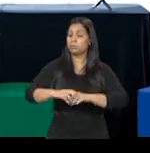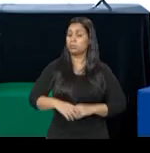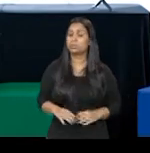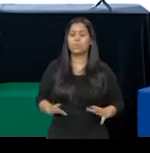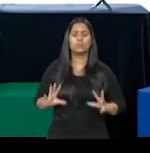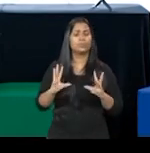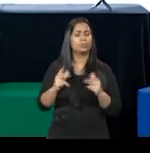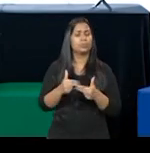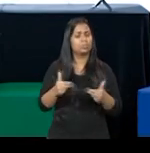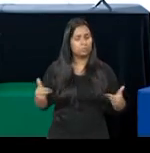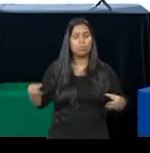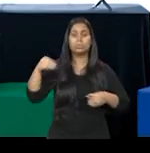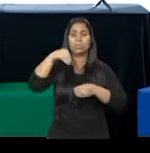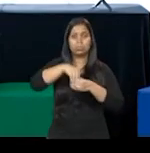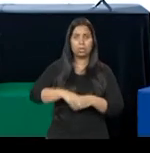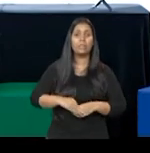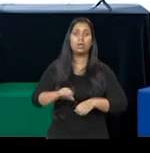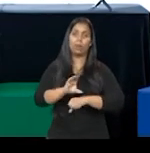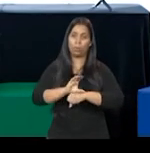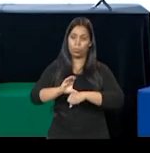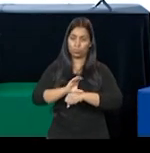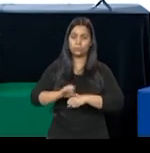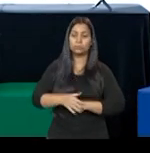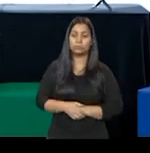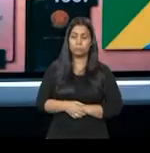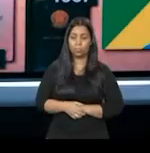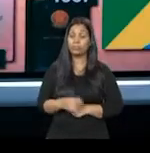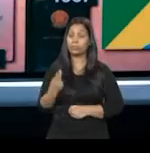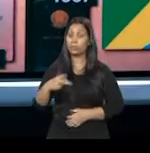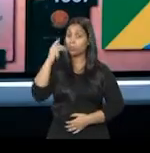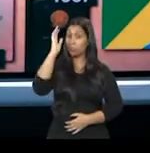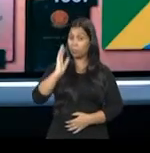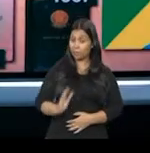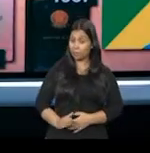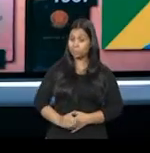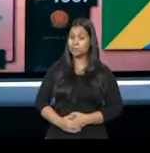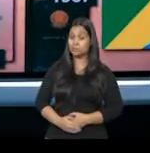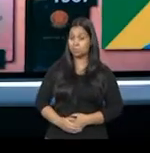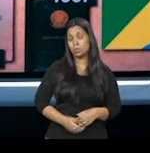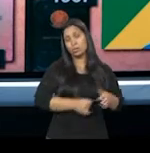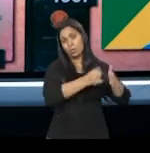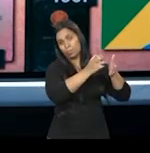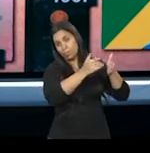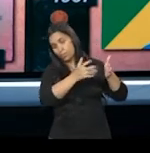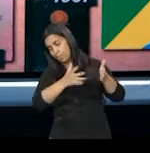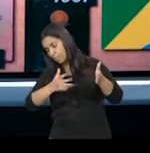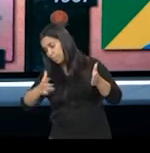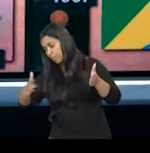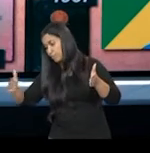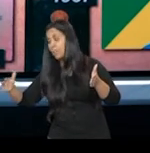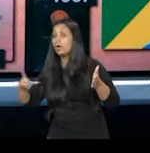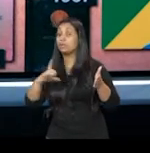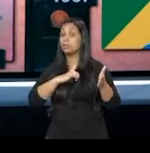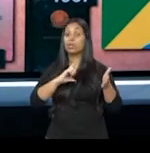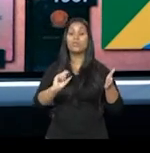educação, tudo isso está na Constituição. O Brasil, ao longo da sua